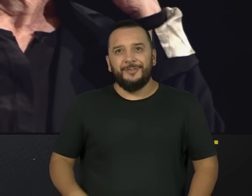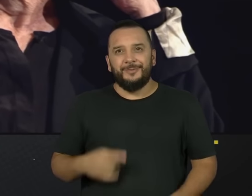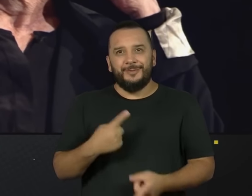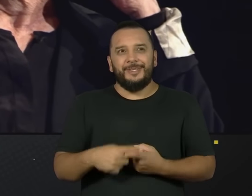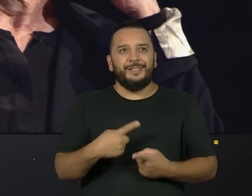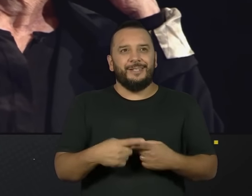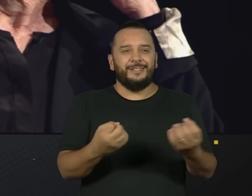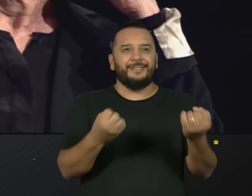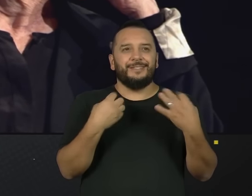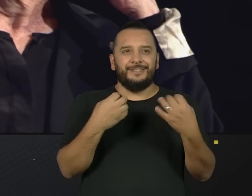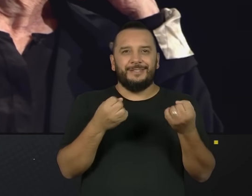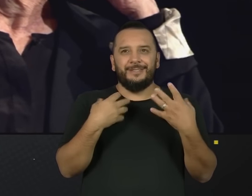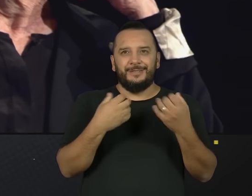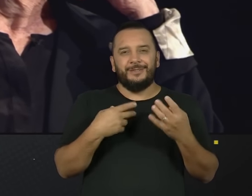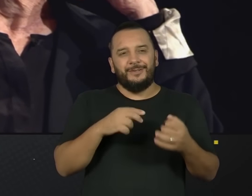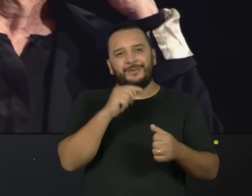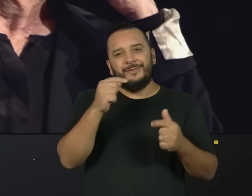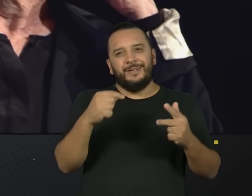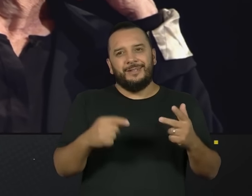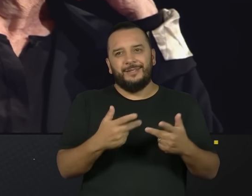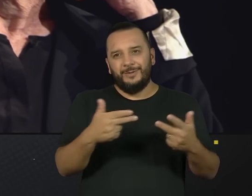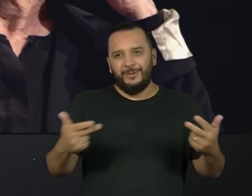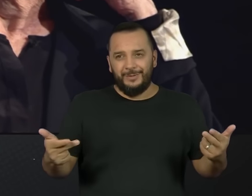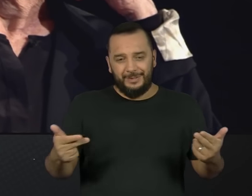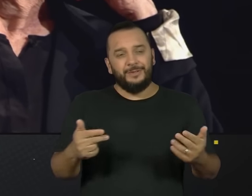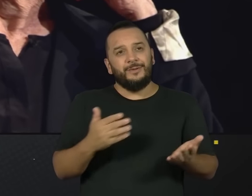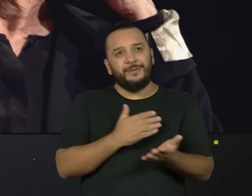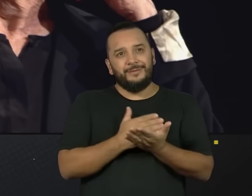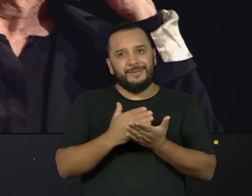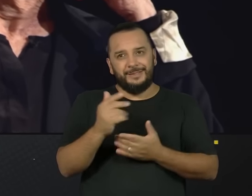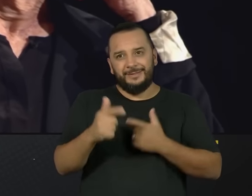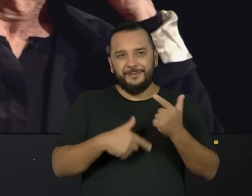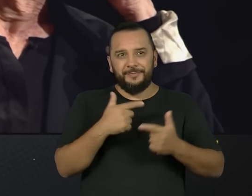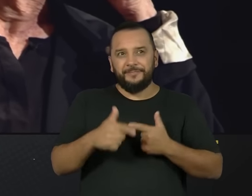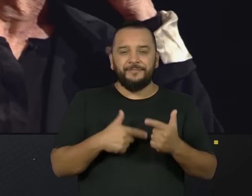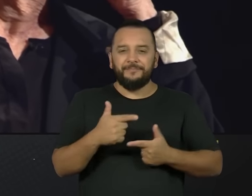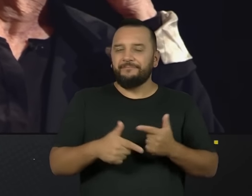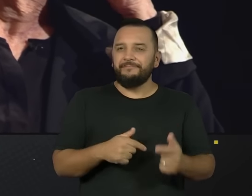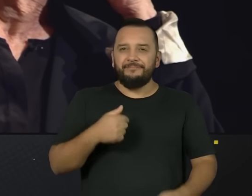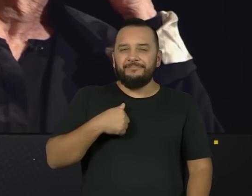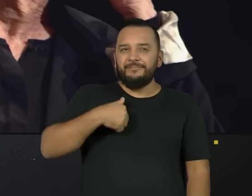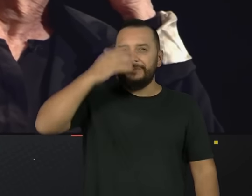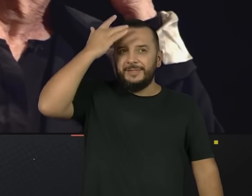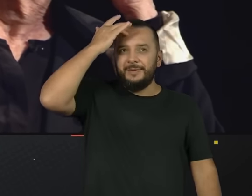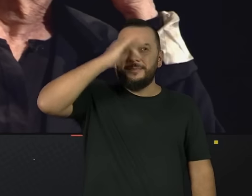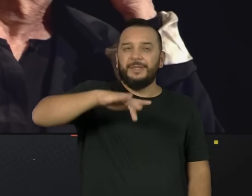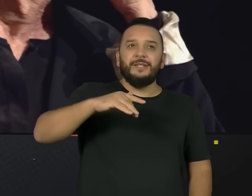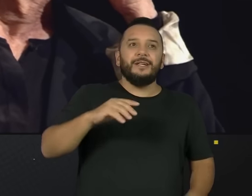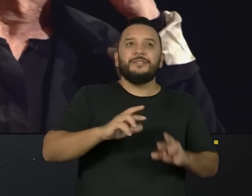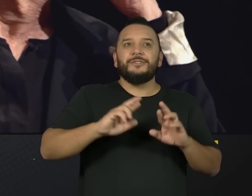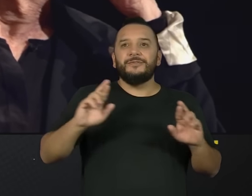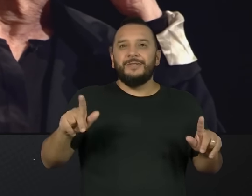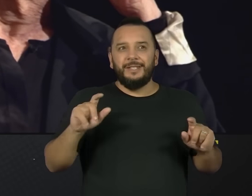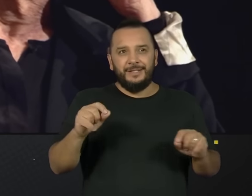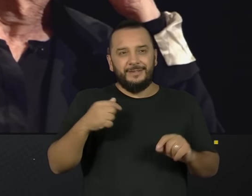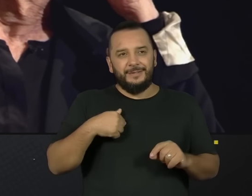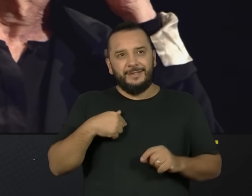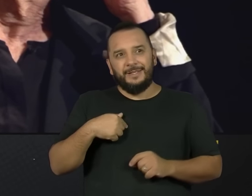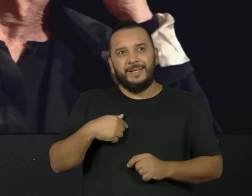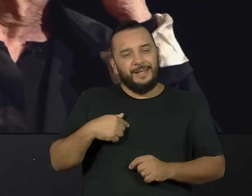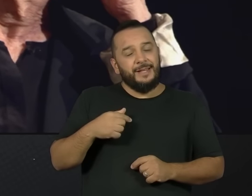ensinou muita coisa. No meu começo de carreira, eu não tinha a menor ideia nem qual era a diferença entre Armani e